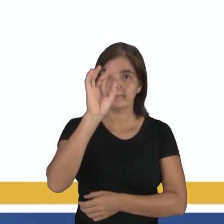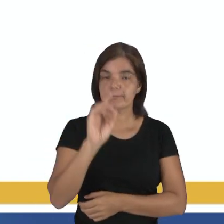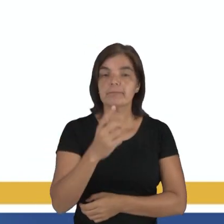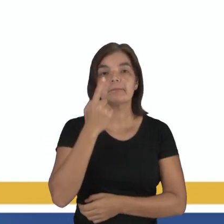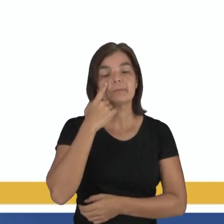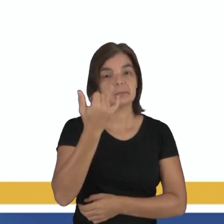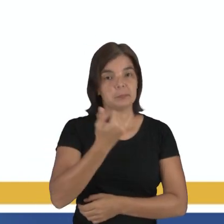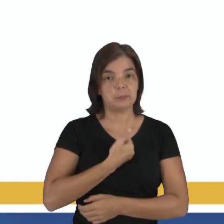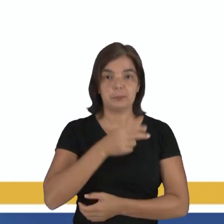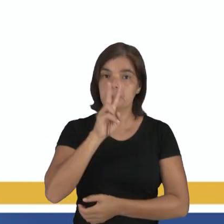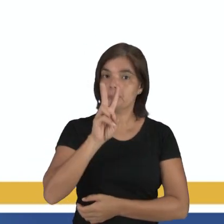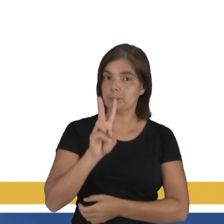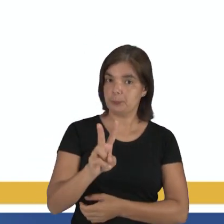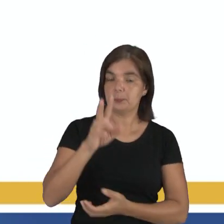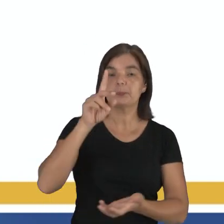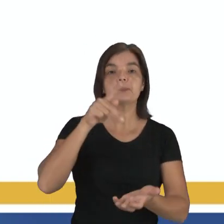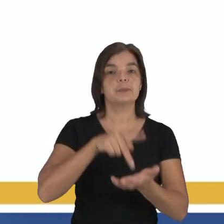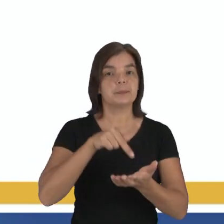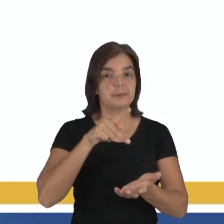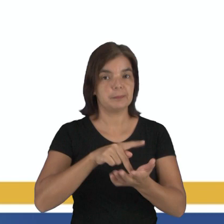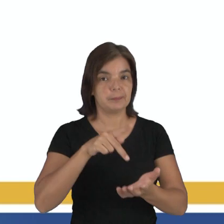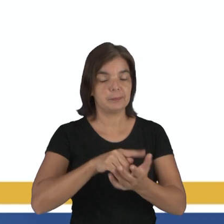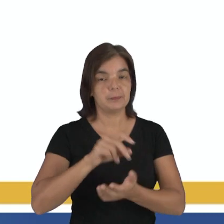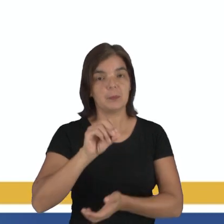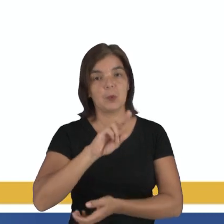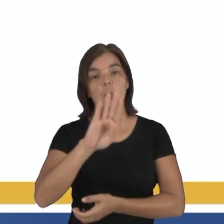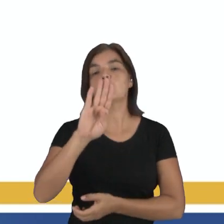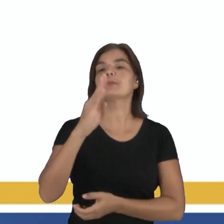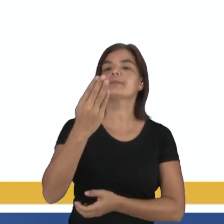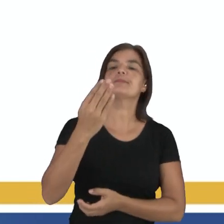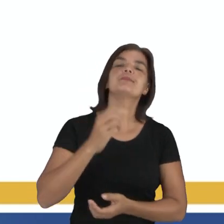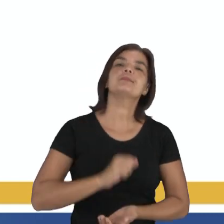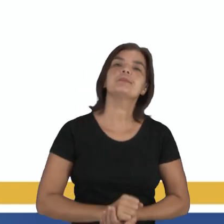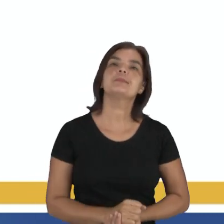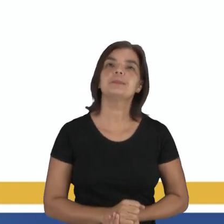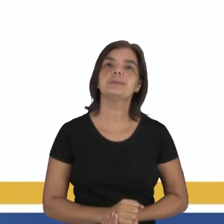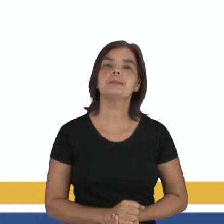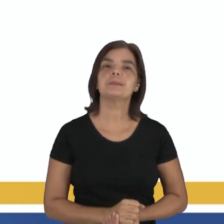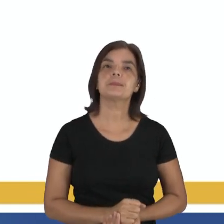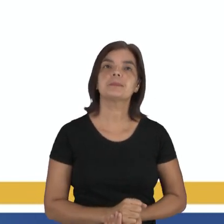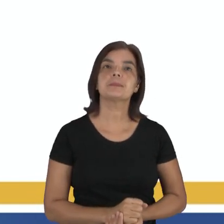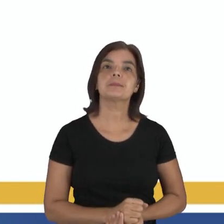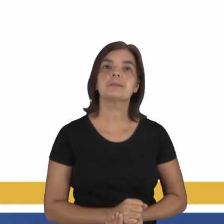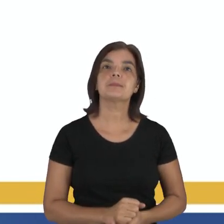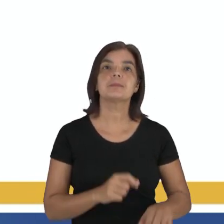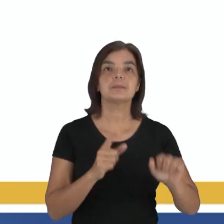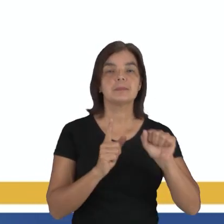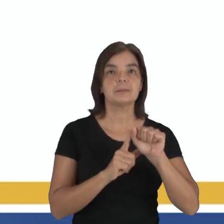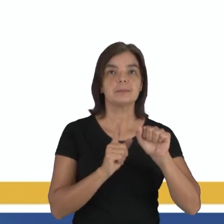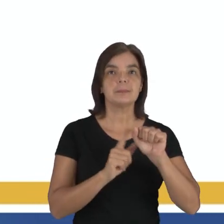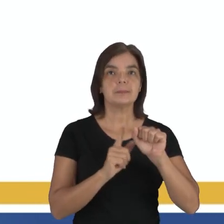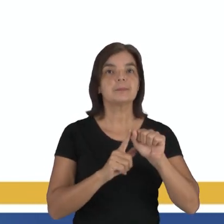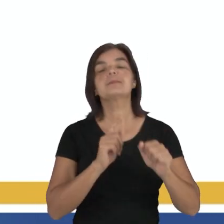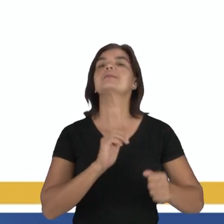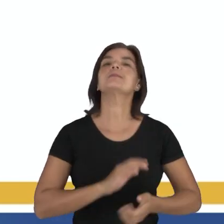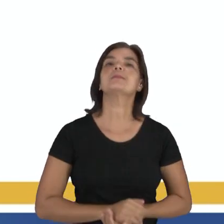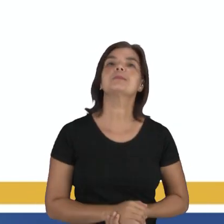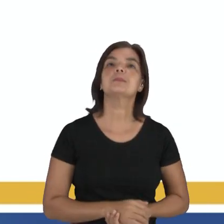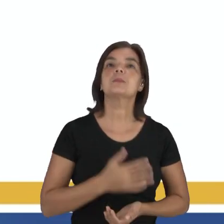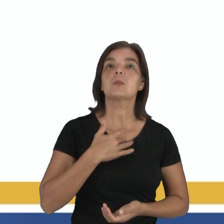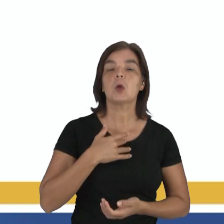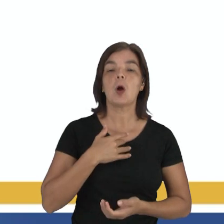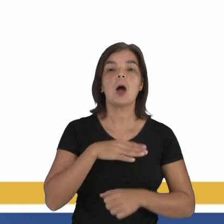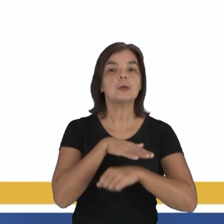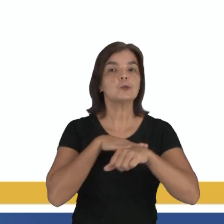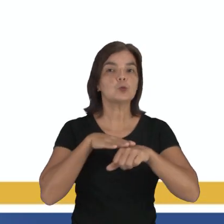e você vai me dizer se essas afirmativas elas são verdadeiras ou falsas. Letra A.